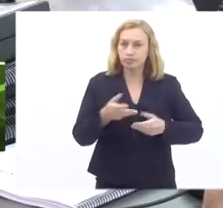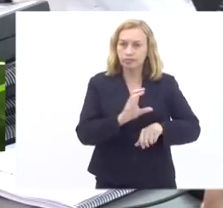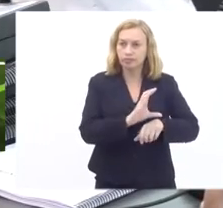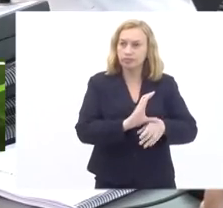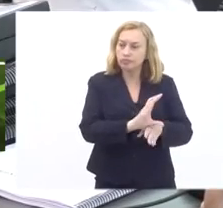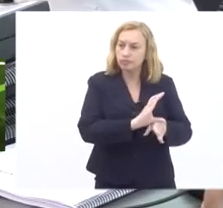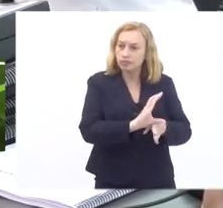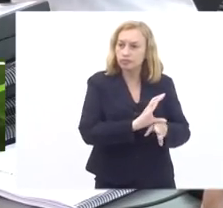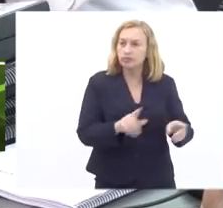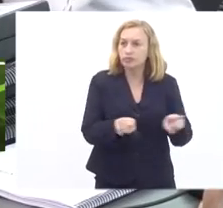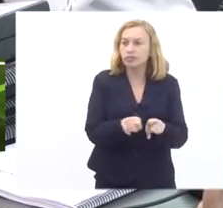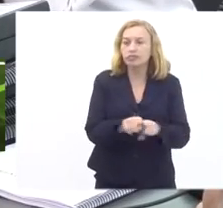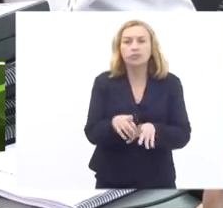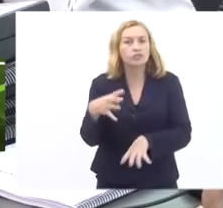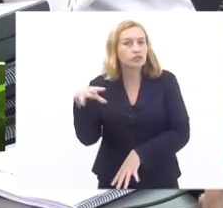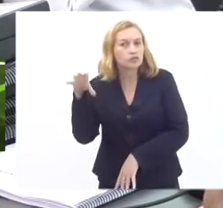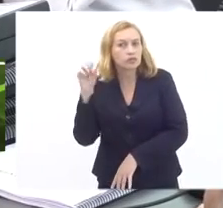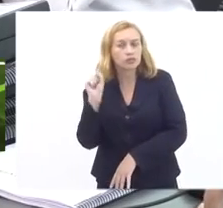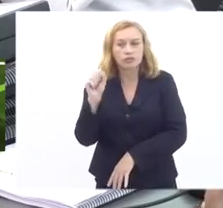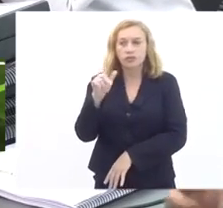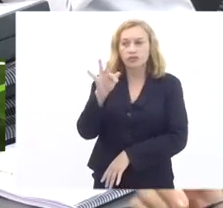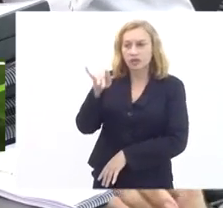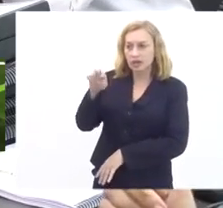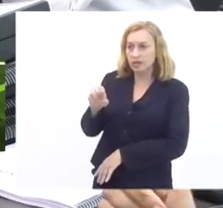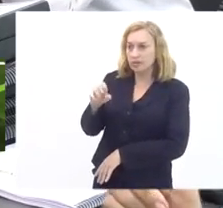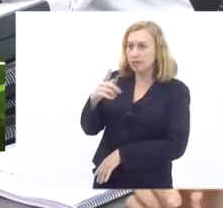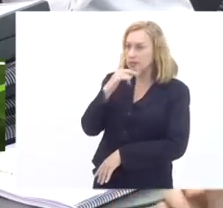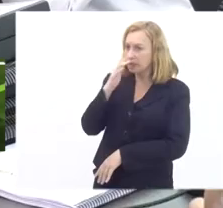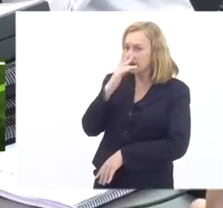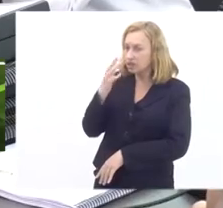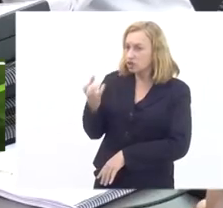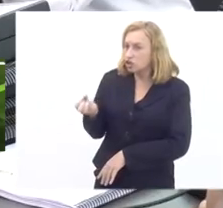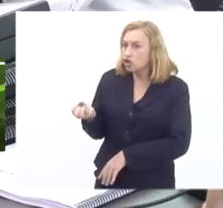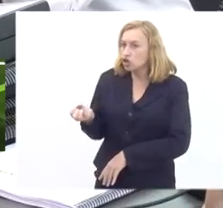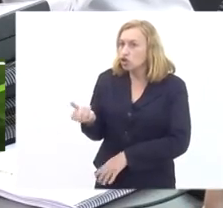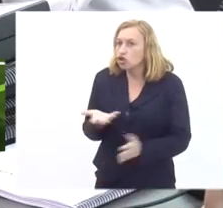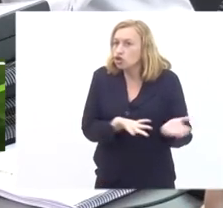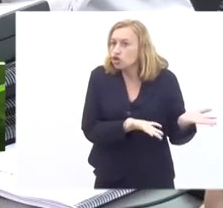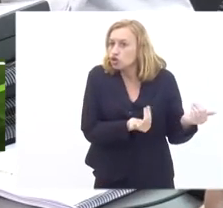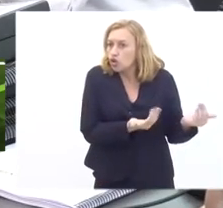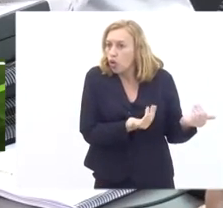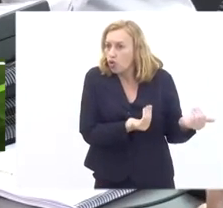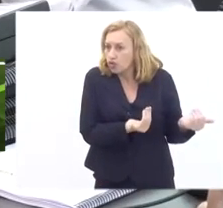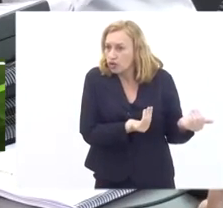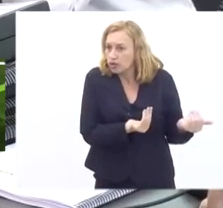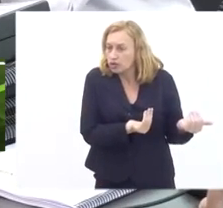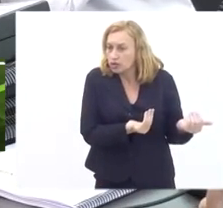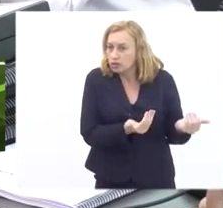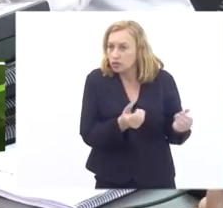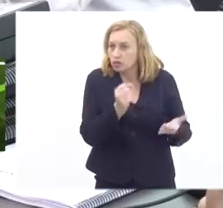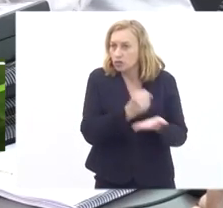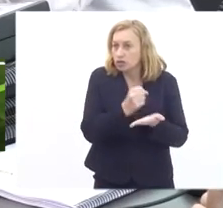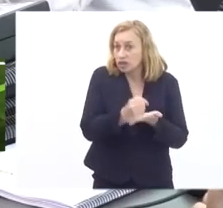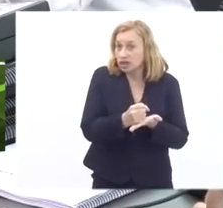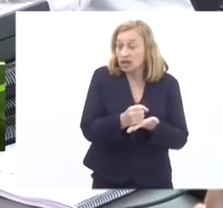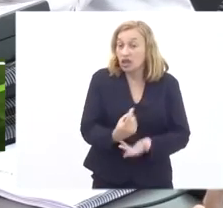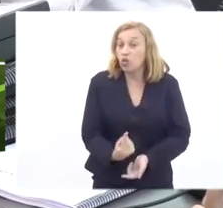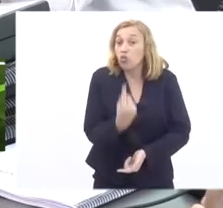Nós estamos ouvindo o Felipe, porque parece que é um jovem, ele não é concursado, ele é contratado. É o único que ainda vem aqui para falar alguma